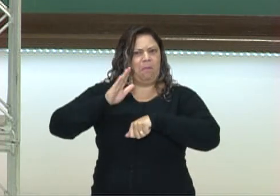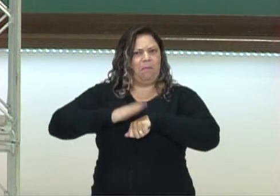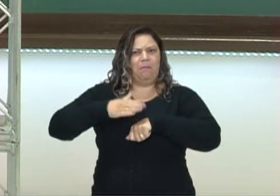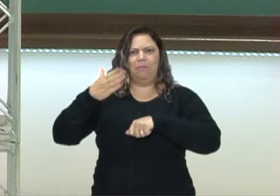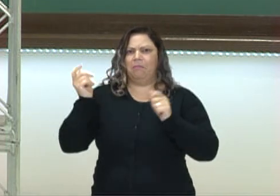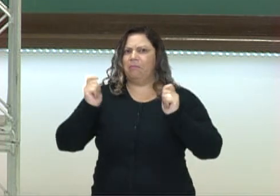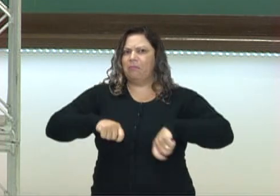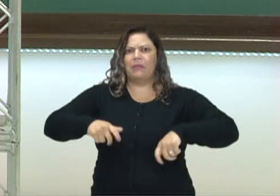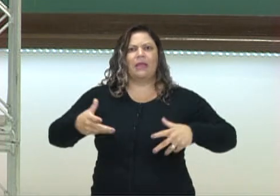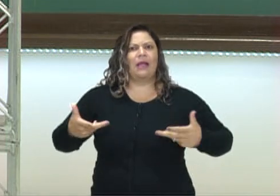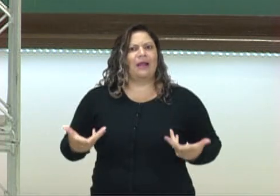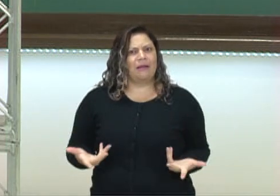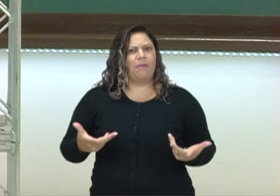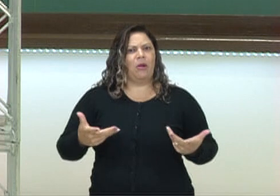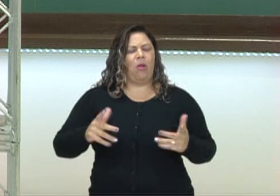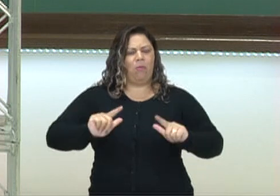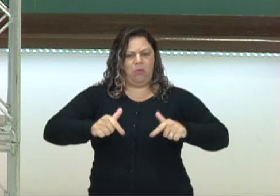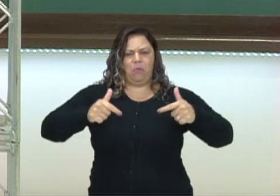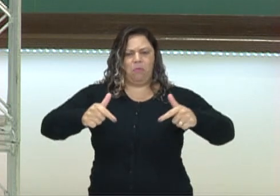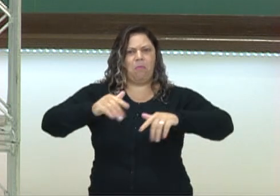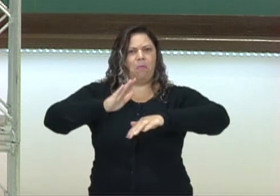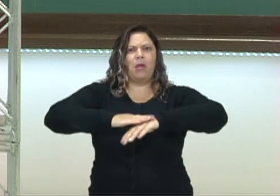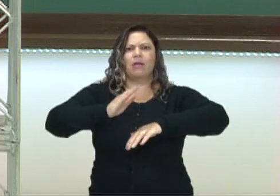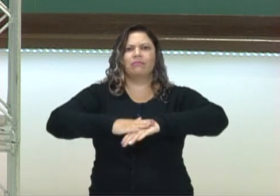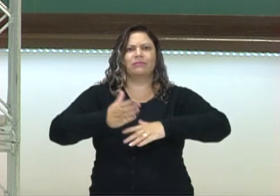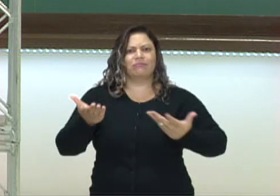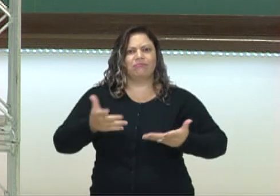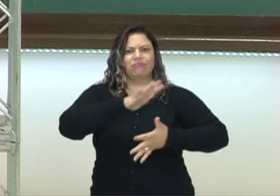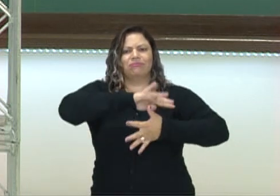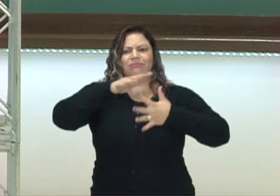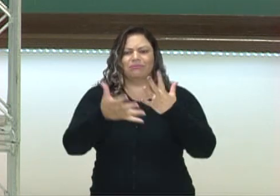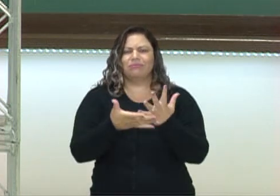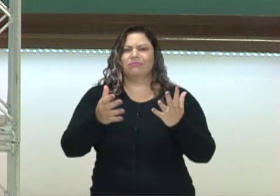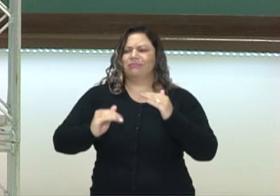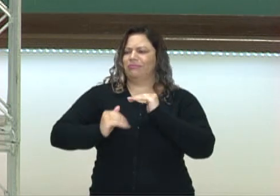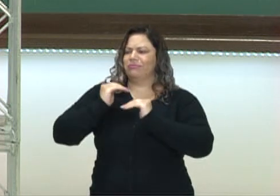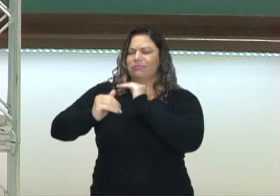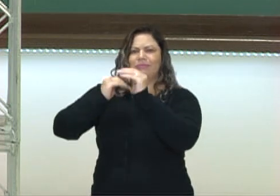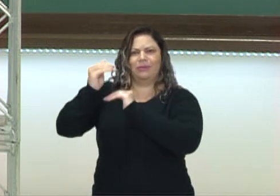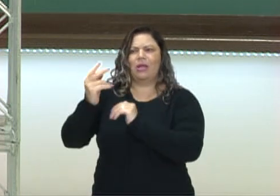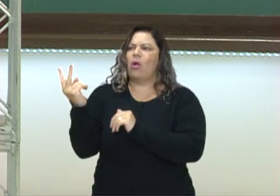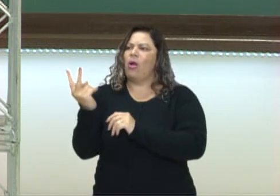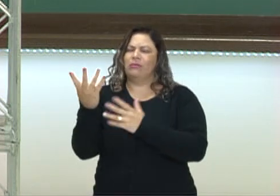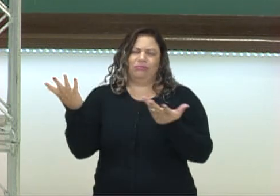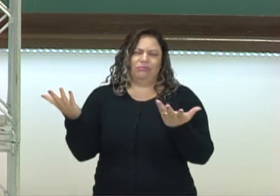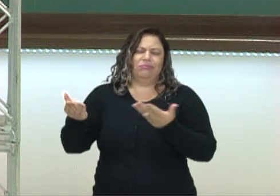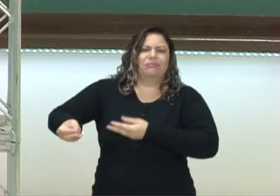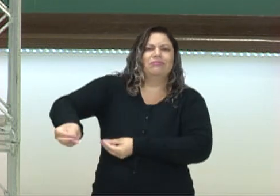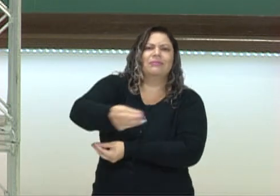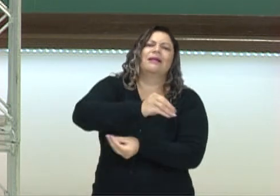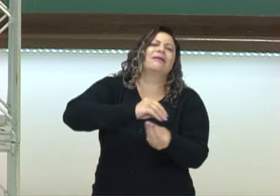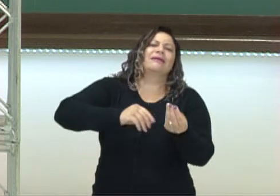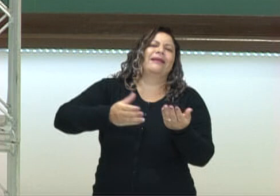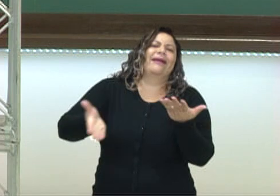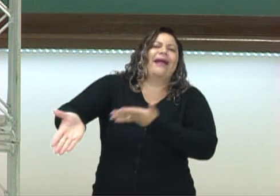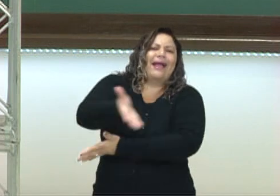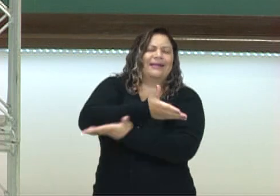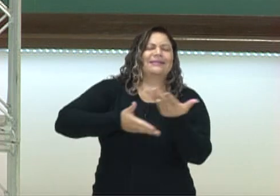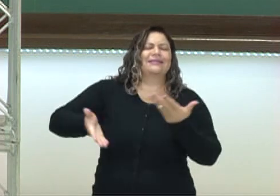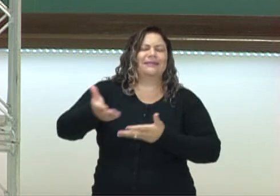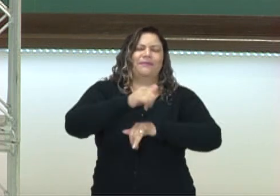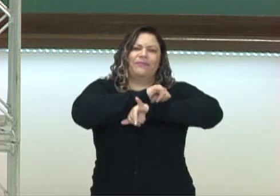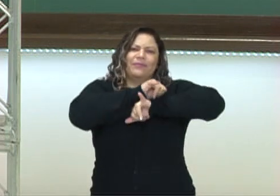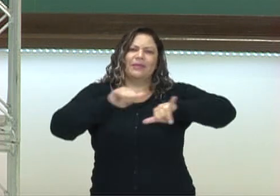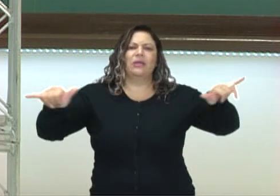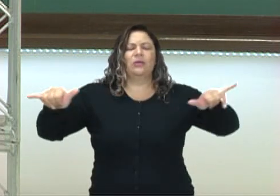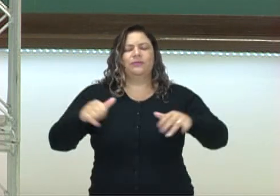e os noivos foram surpreendidos, que são bem os envolvidos nessa notícia, o padre e os 2 noivos, né?